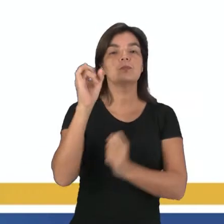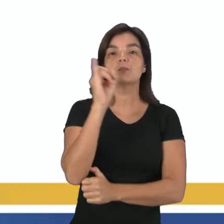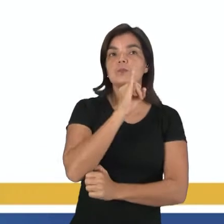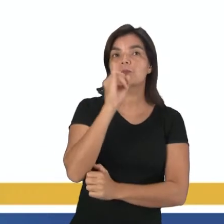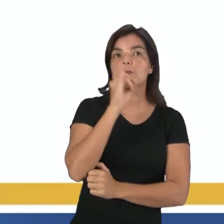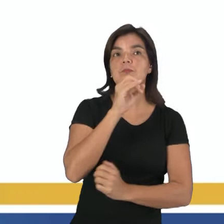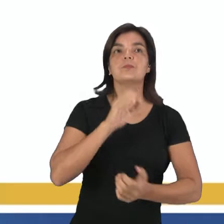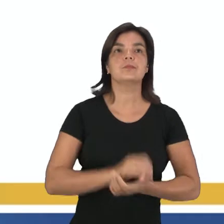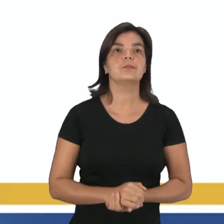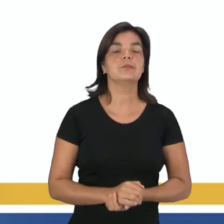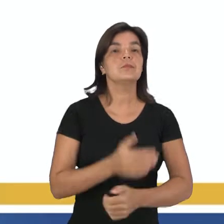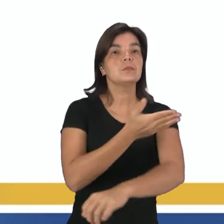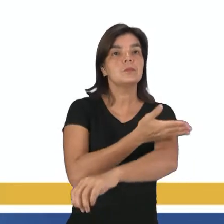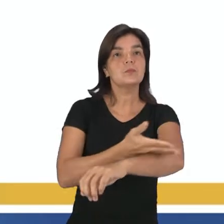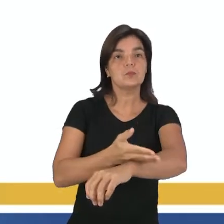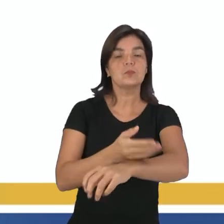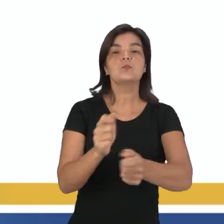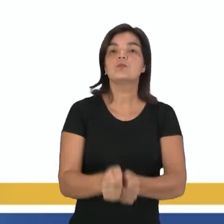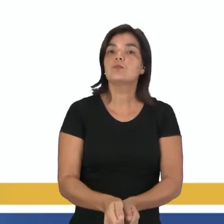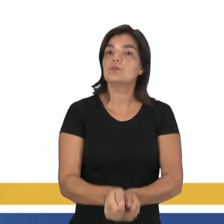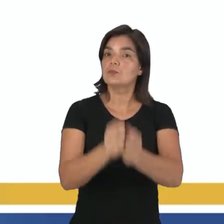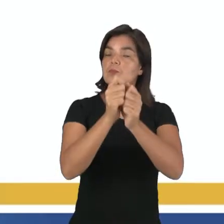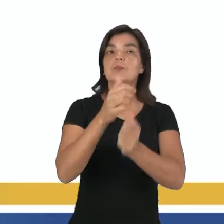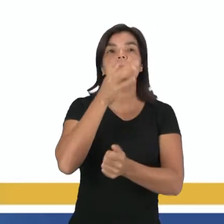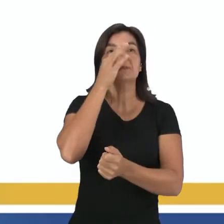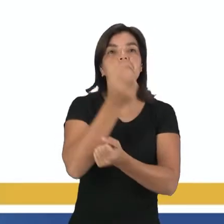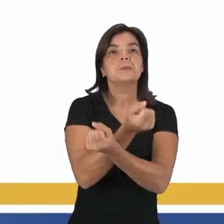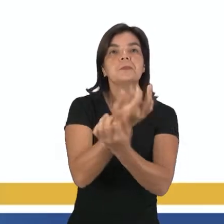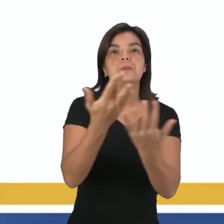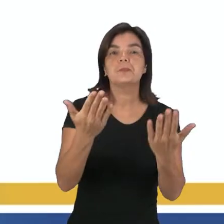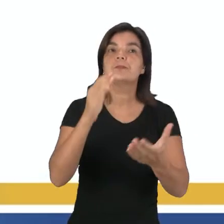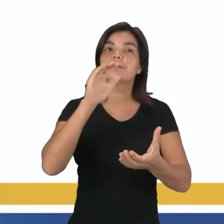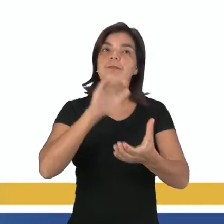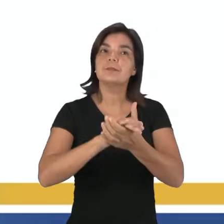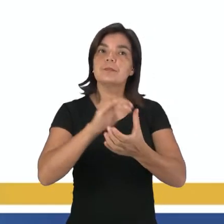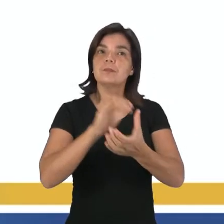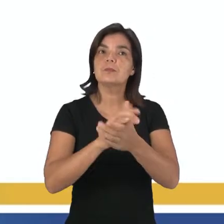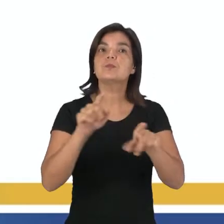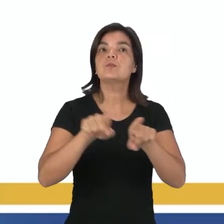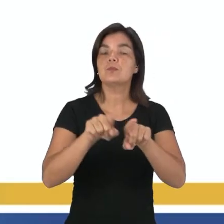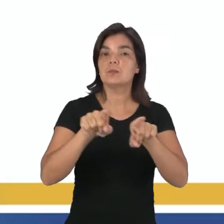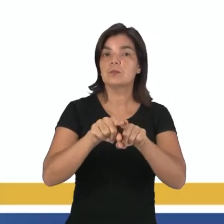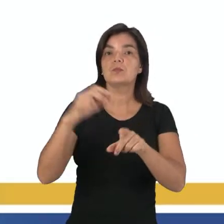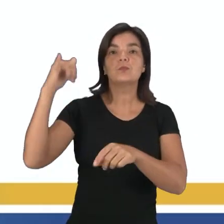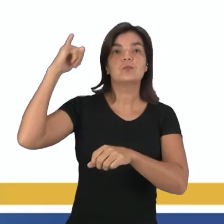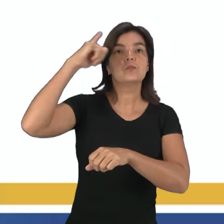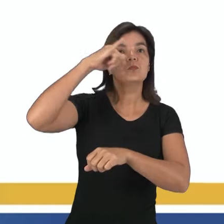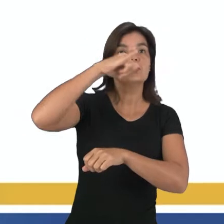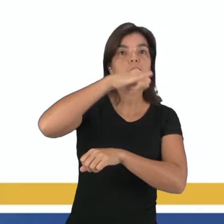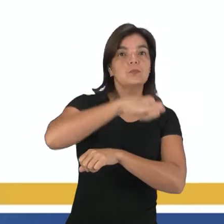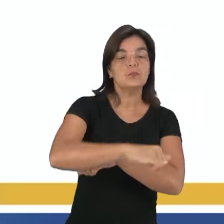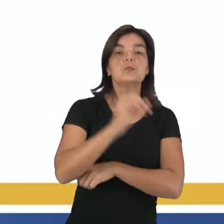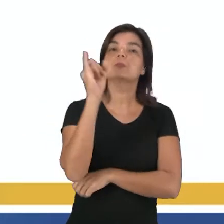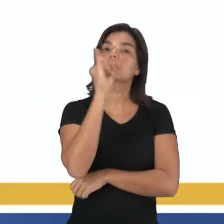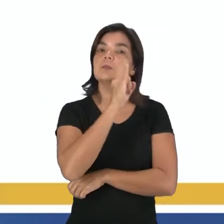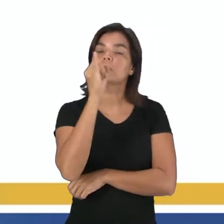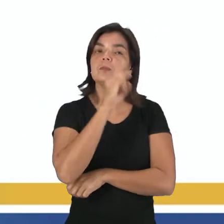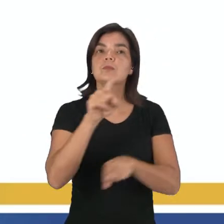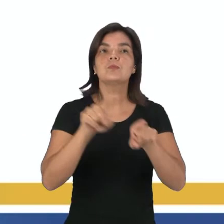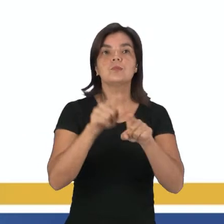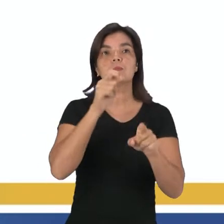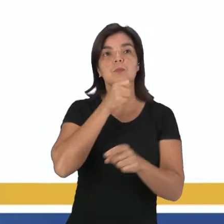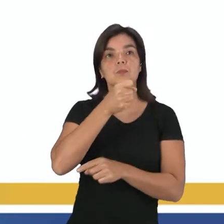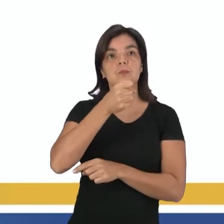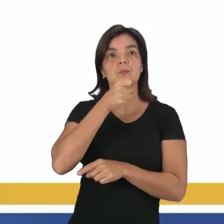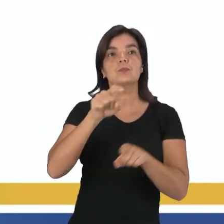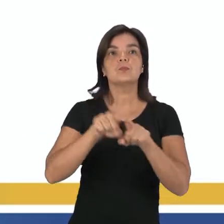Itália. A tradição de jogar buquês de flores durante casamentos causou a queda de um avião na Itália,